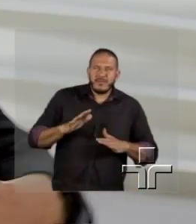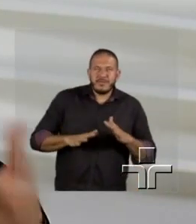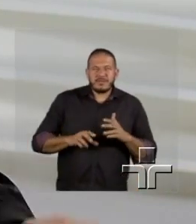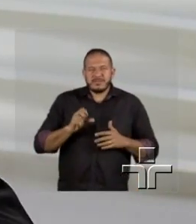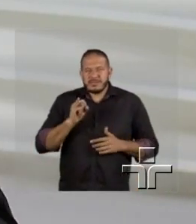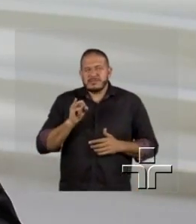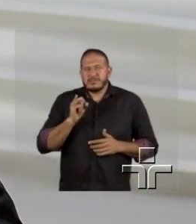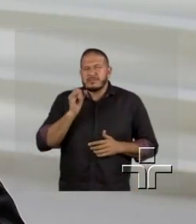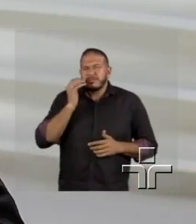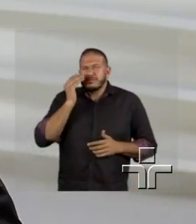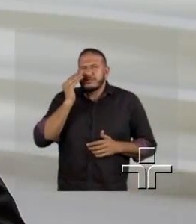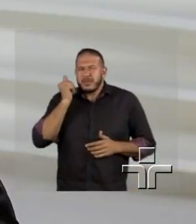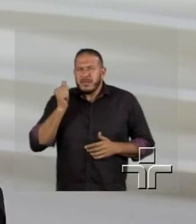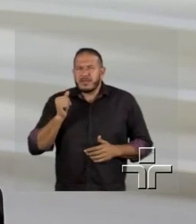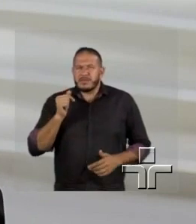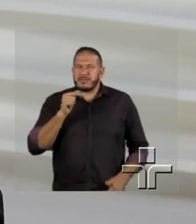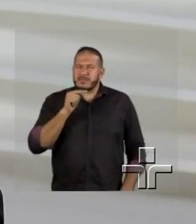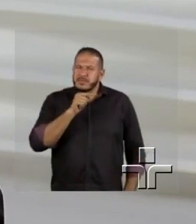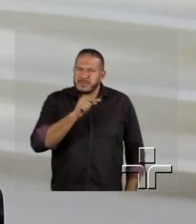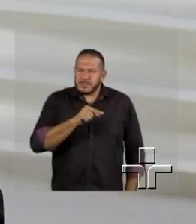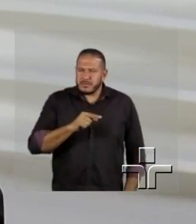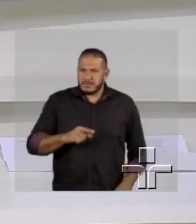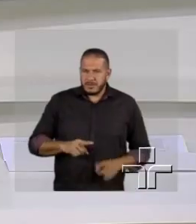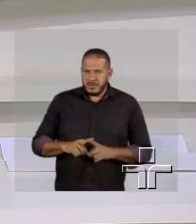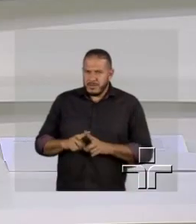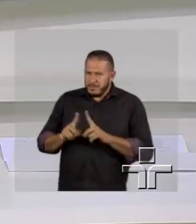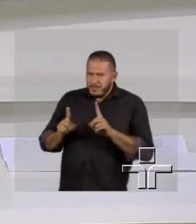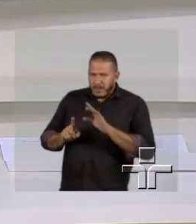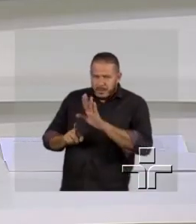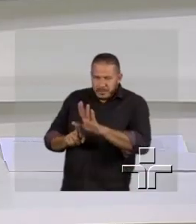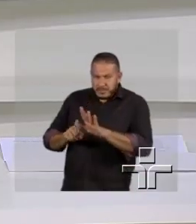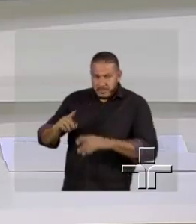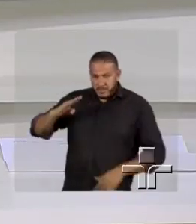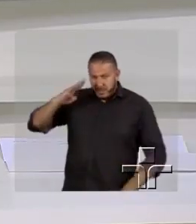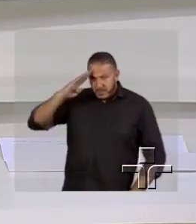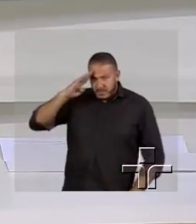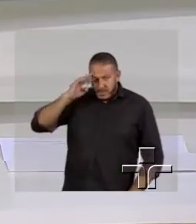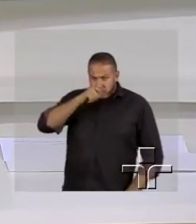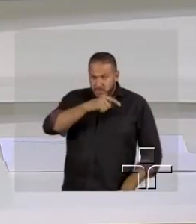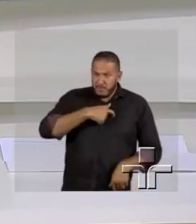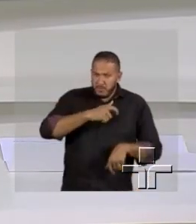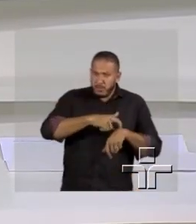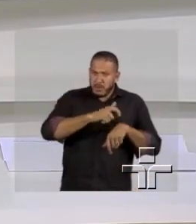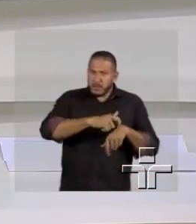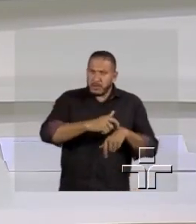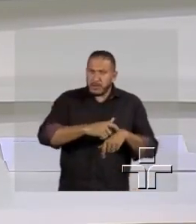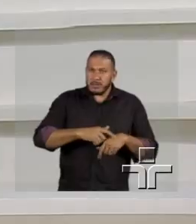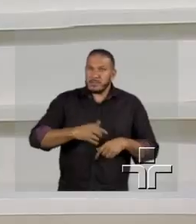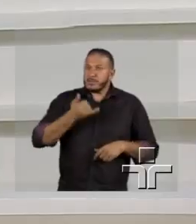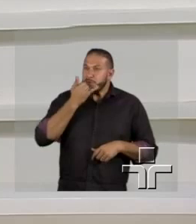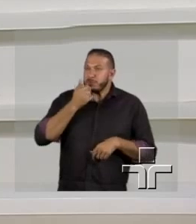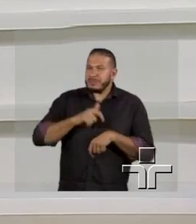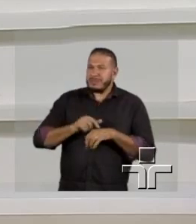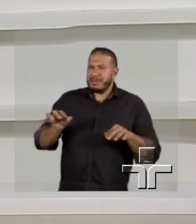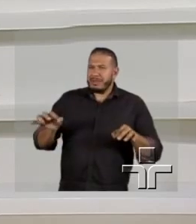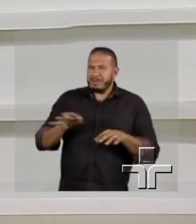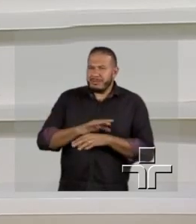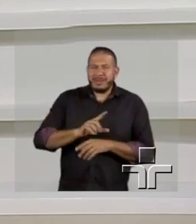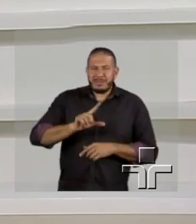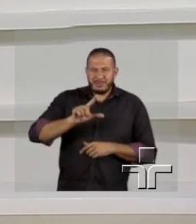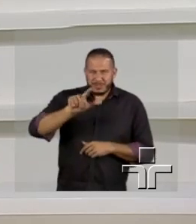os filhos do presidente e a área militar do governo ao período em que as